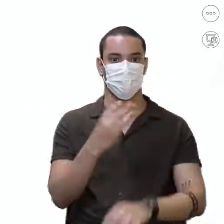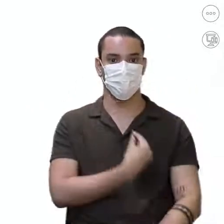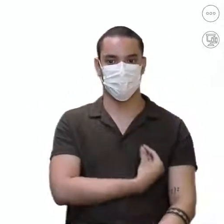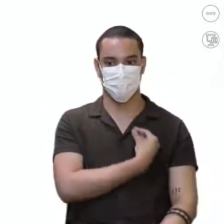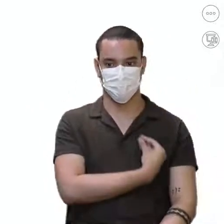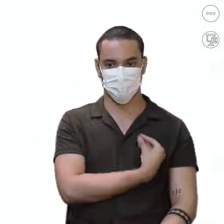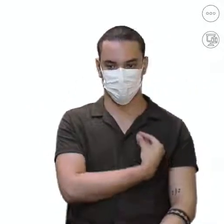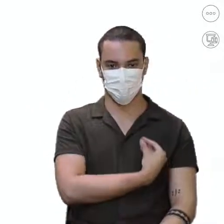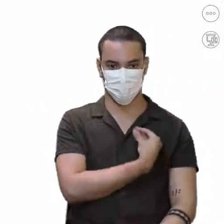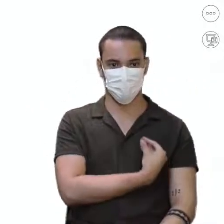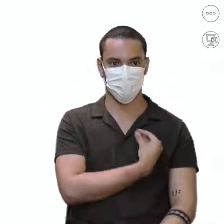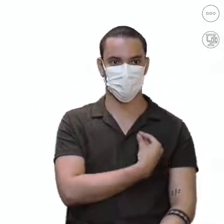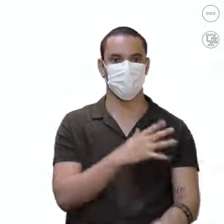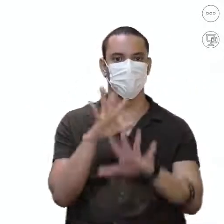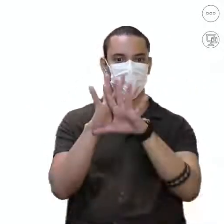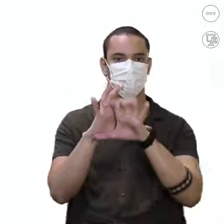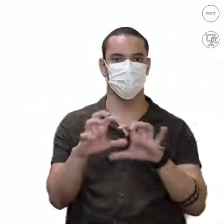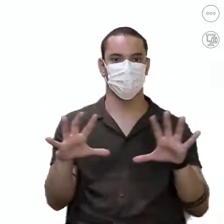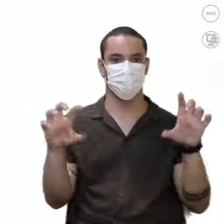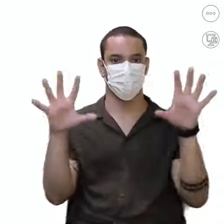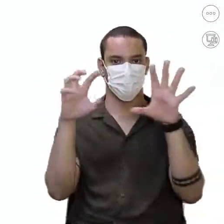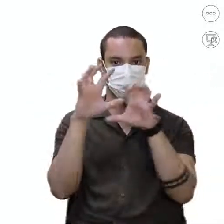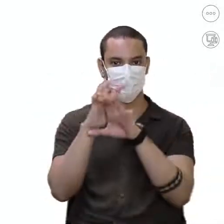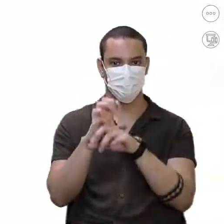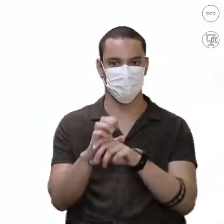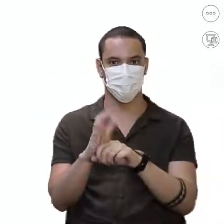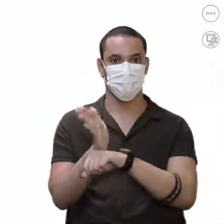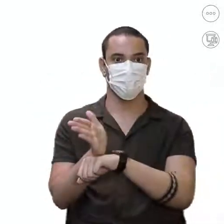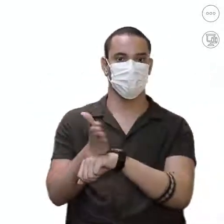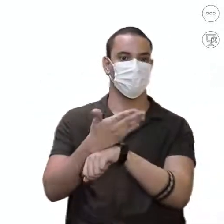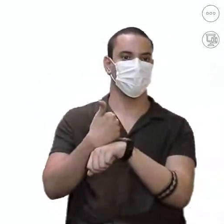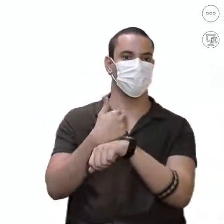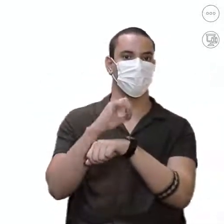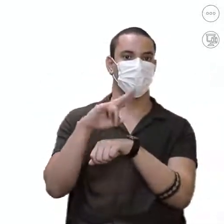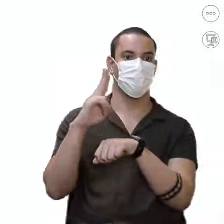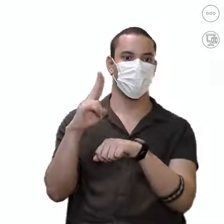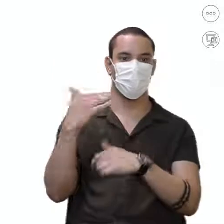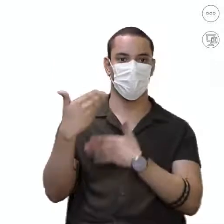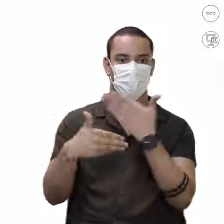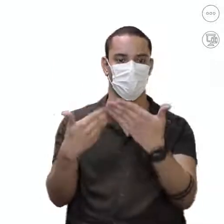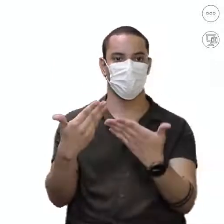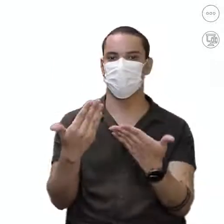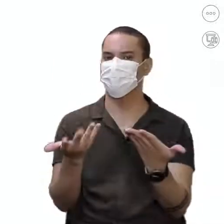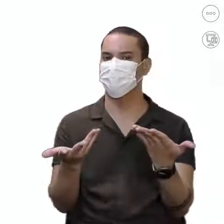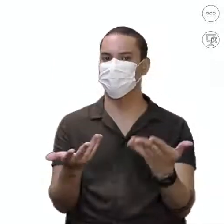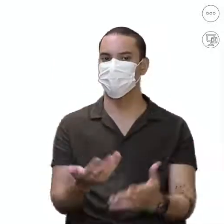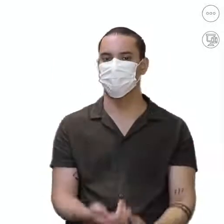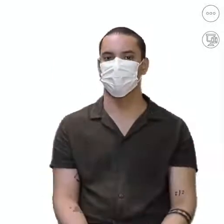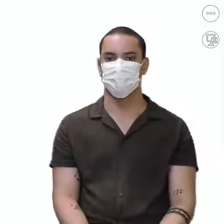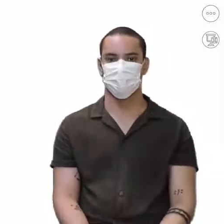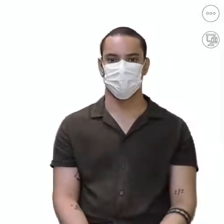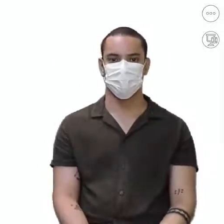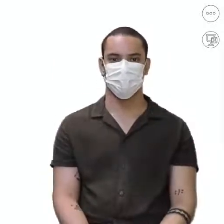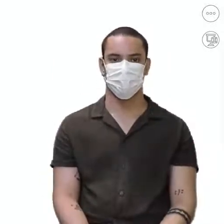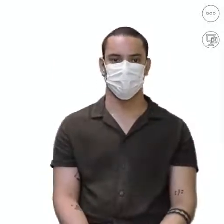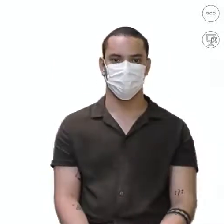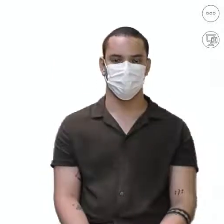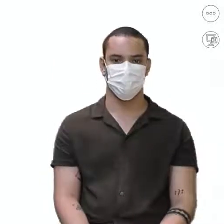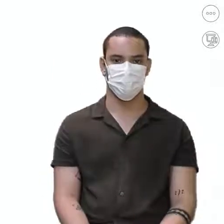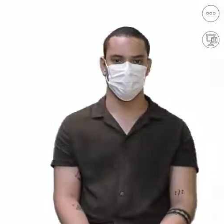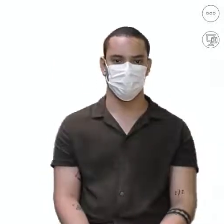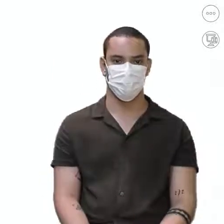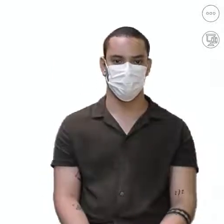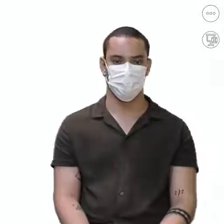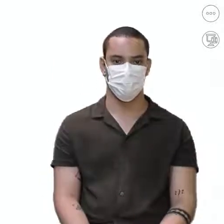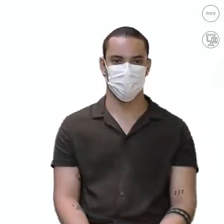presente. As nuvens negras precedem ou prosseguem? Ah, precedem, né?